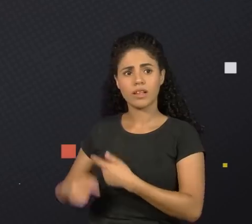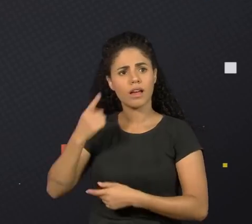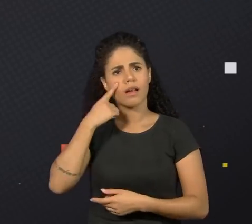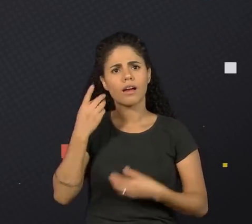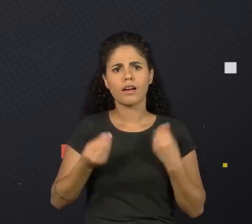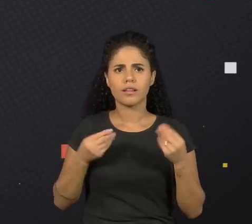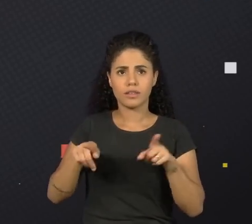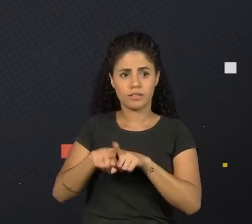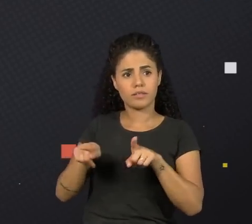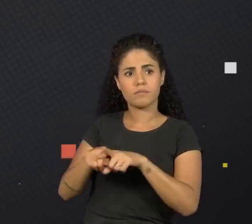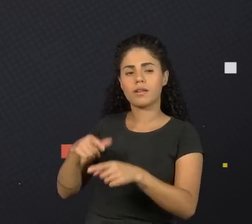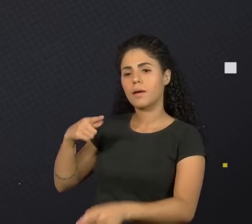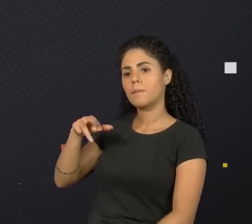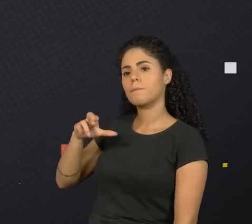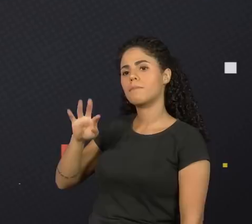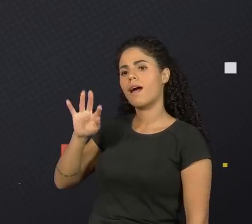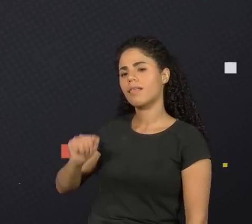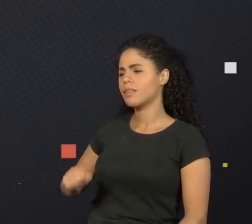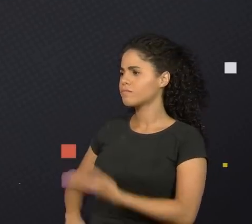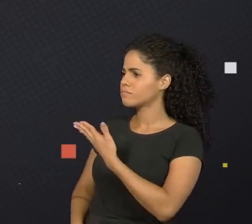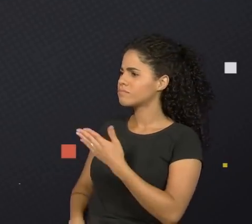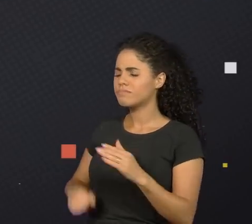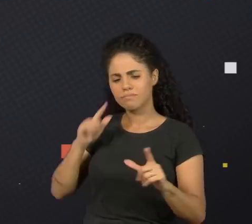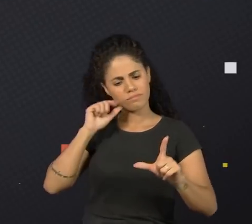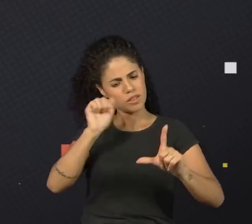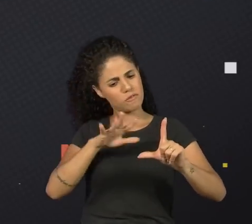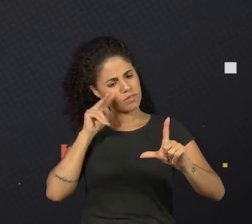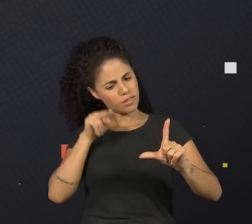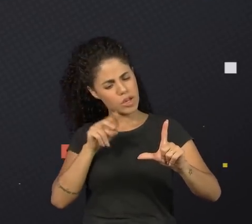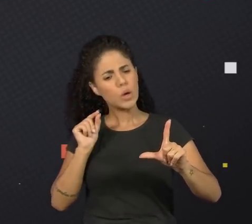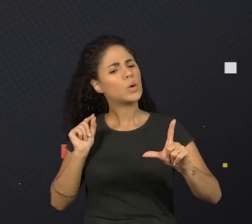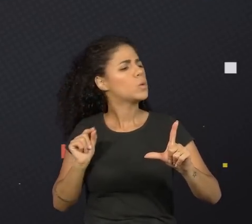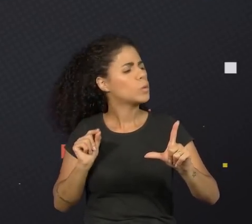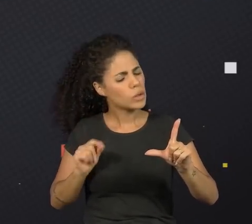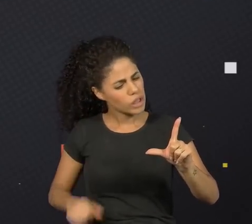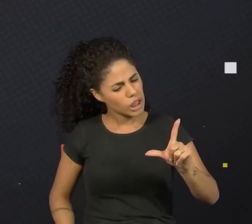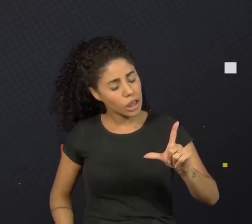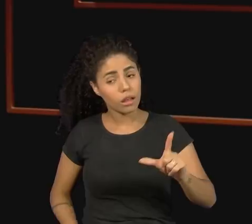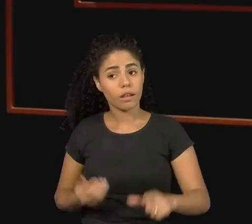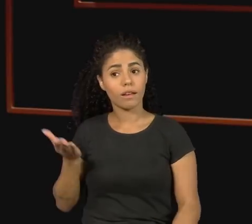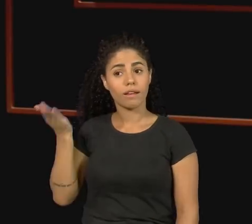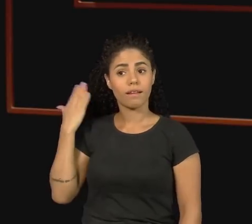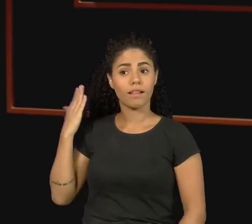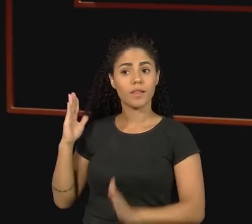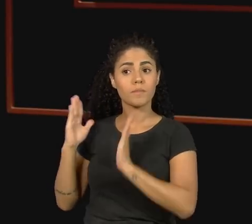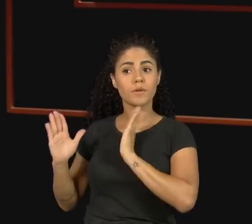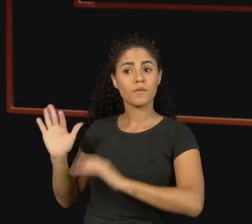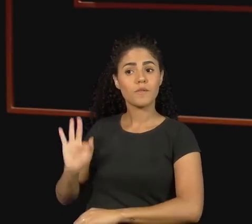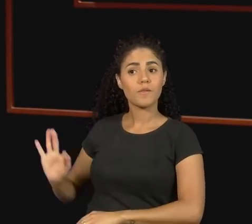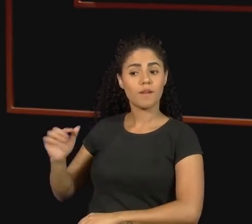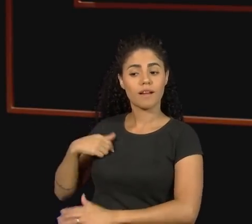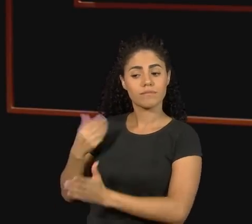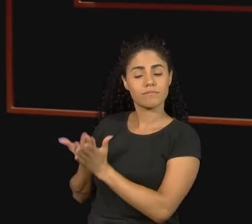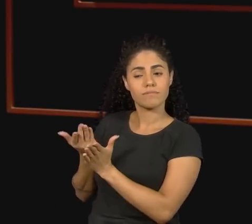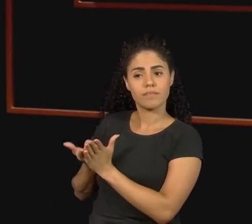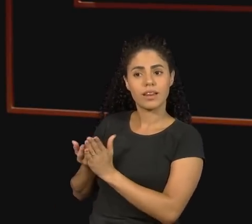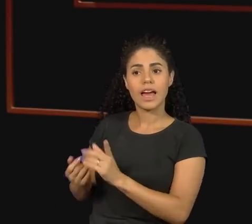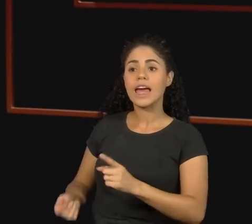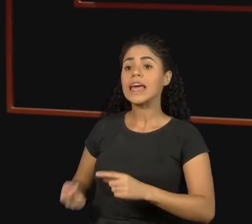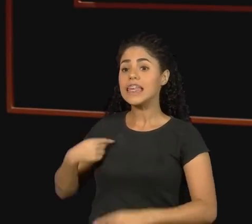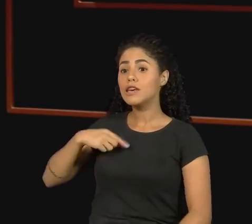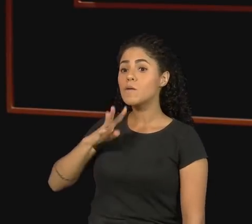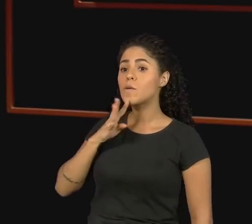Prata Palomares. Eu, gente, que coisa é essa? Né? Isso eu estou falando na minha época de faculdade. E eu conheço a